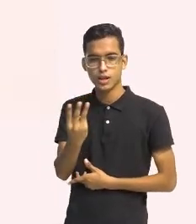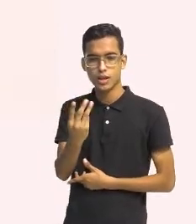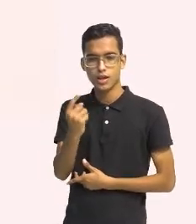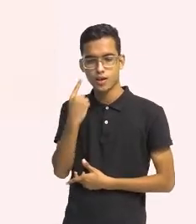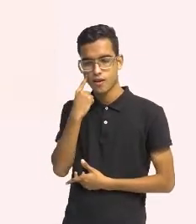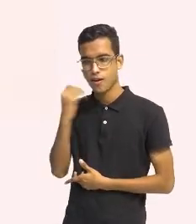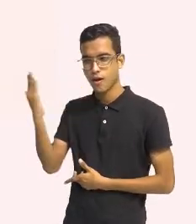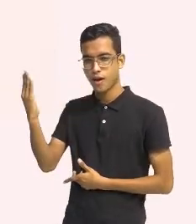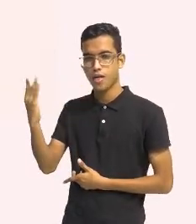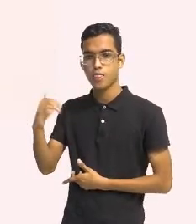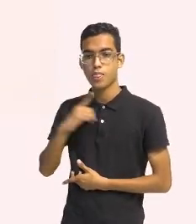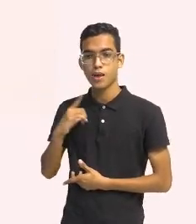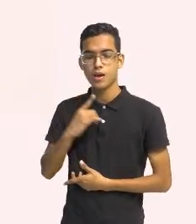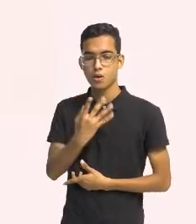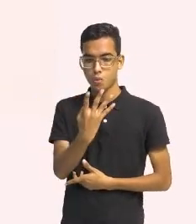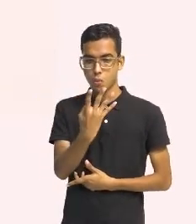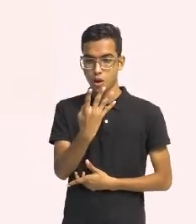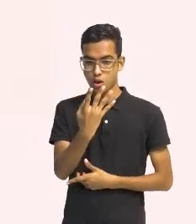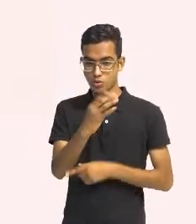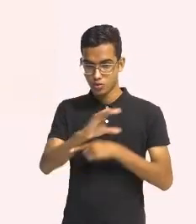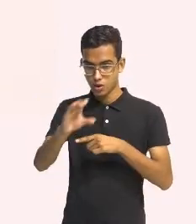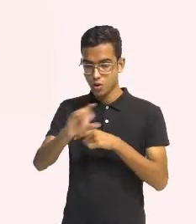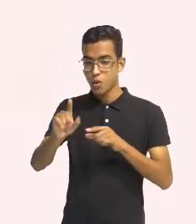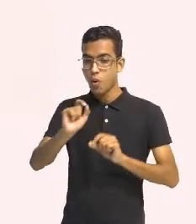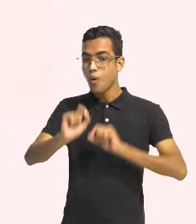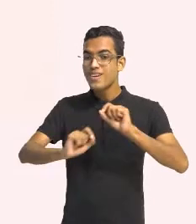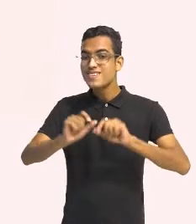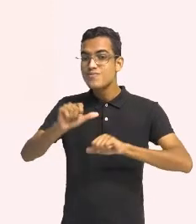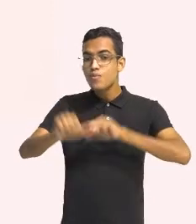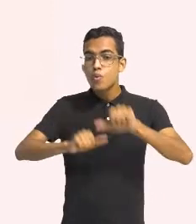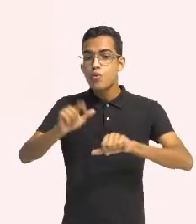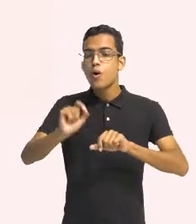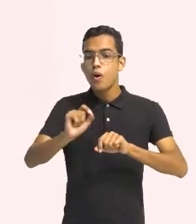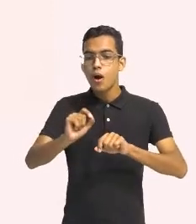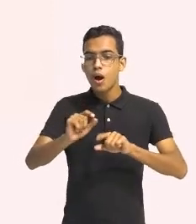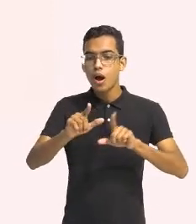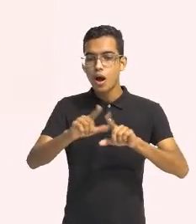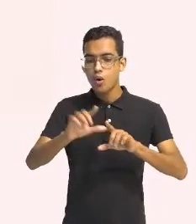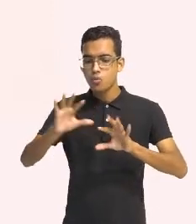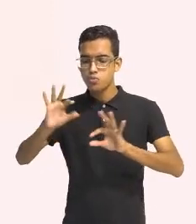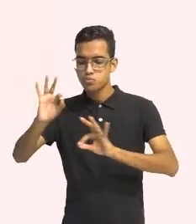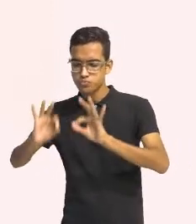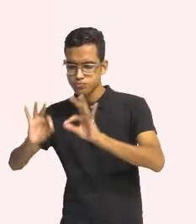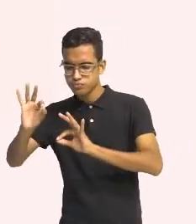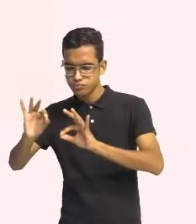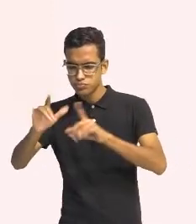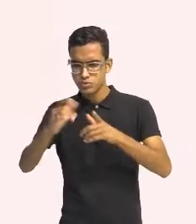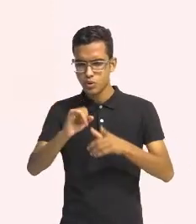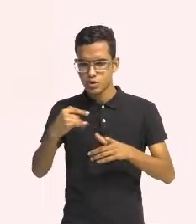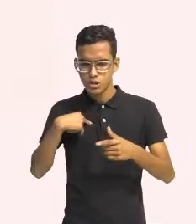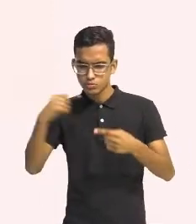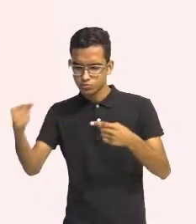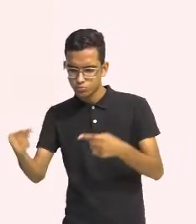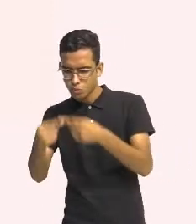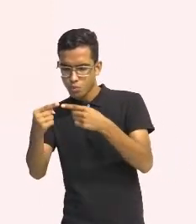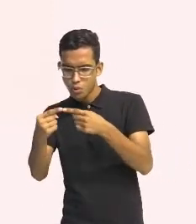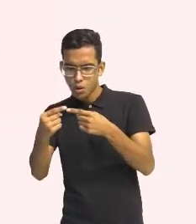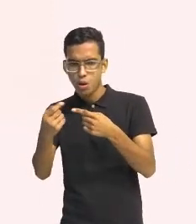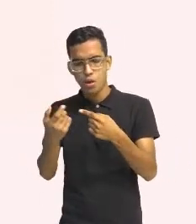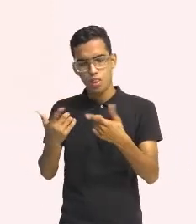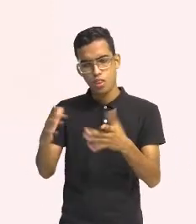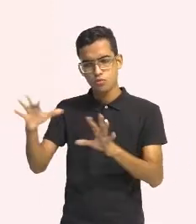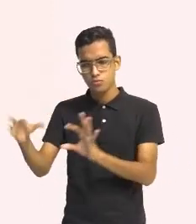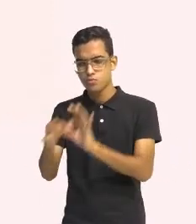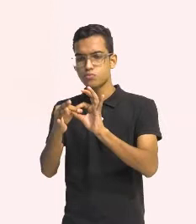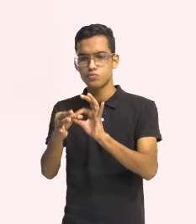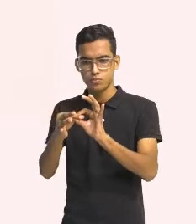carbonos, o que muda entre eles é apenas o posicionamento da ligação, né? Onde essa ligação vai encaixar na cadeia principal,